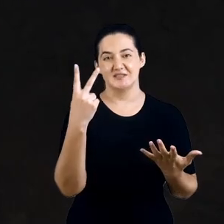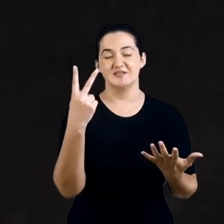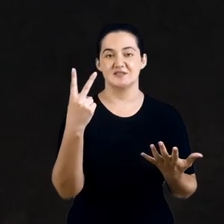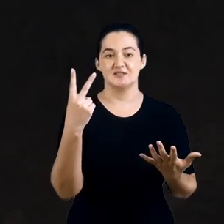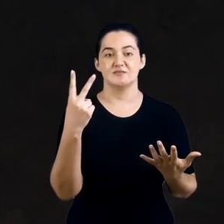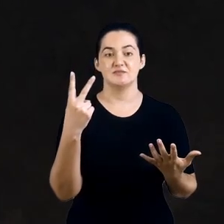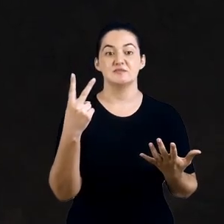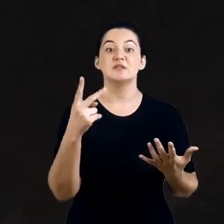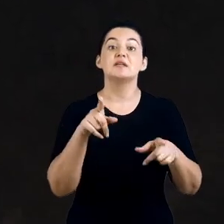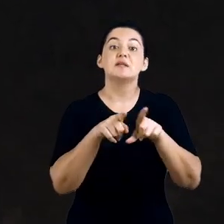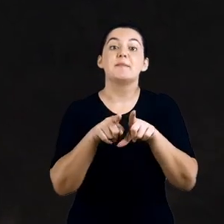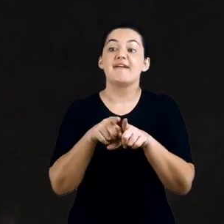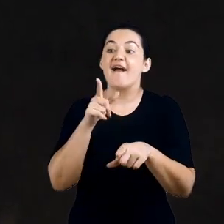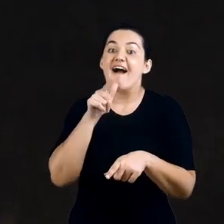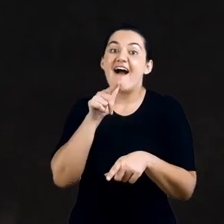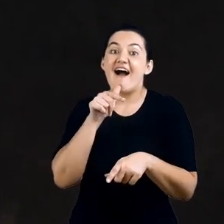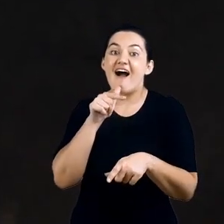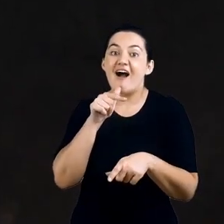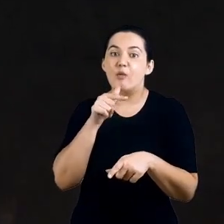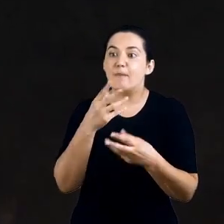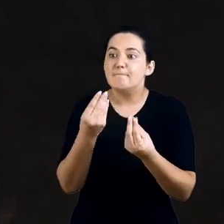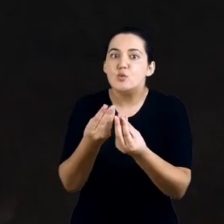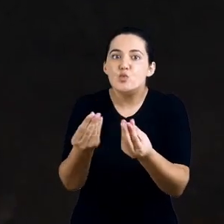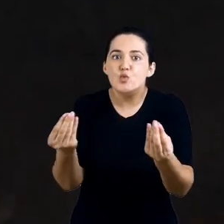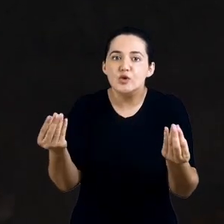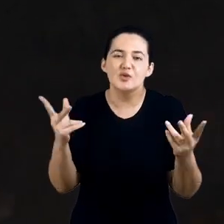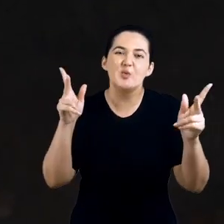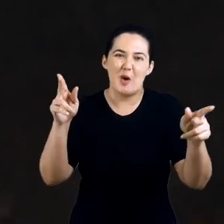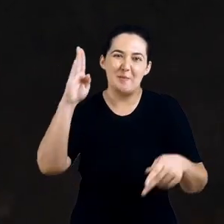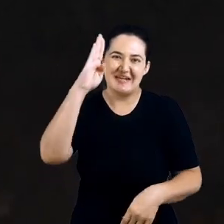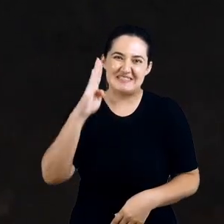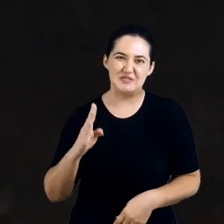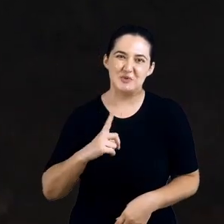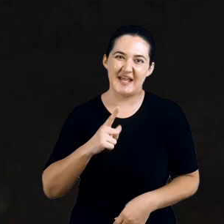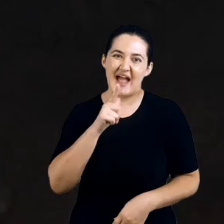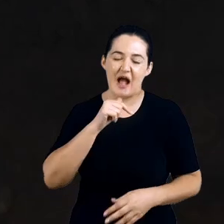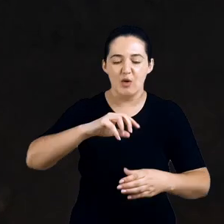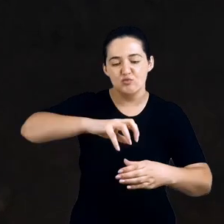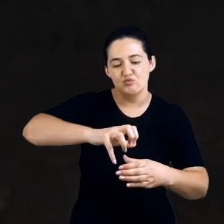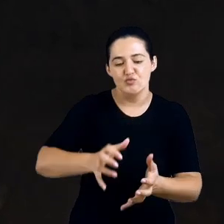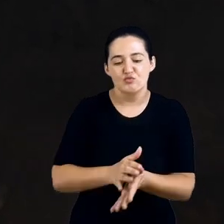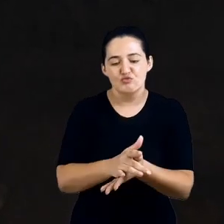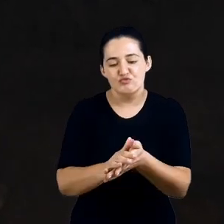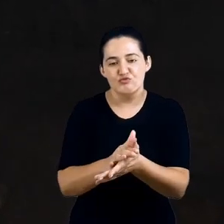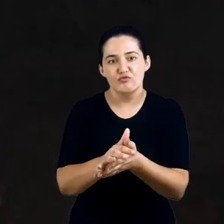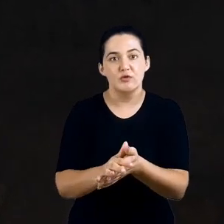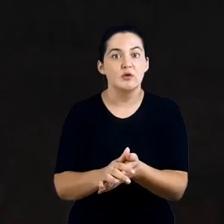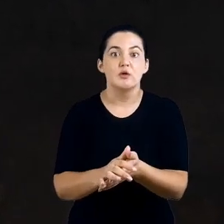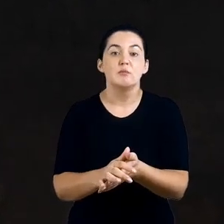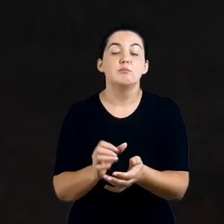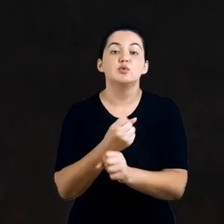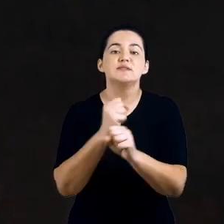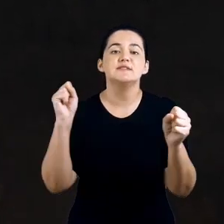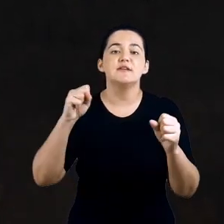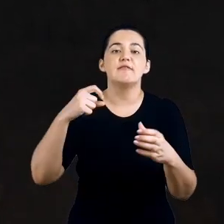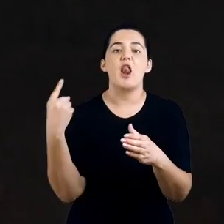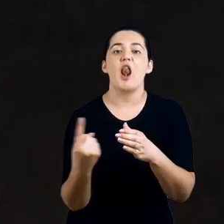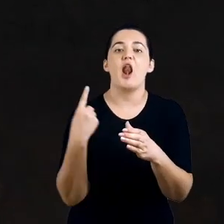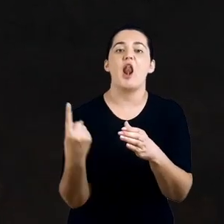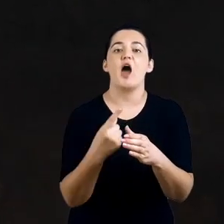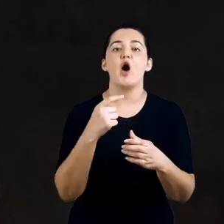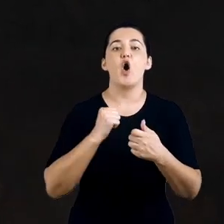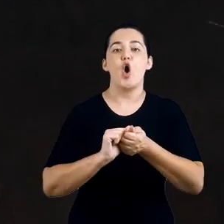há de se imaginar que a água aqui não sendo tão abundante como nós temos no Brasil, as pessoas não tinham como lavar roupa todos os